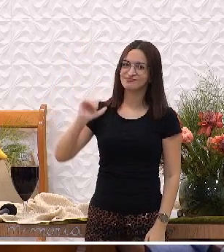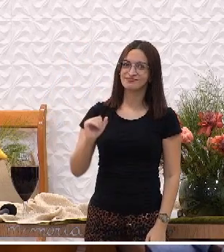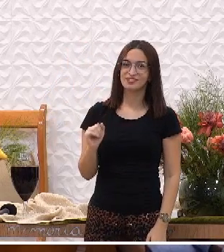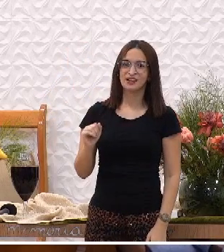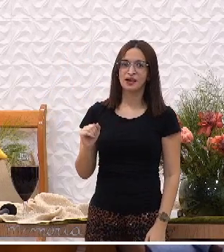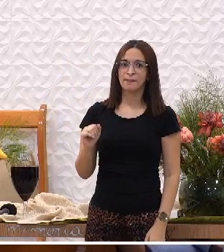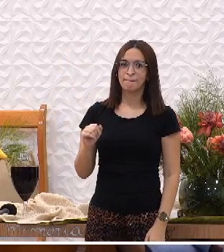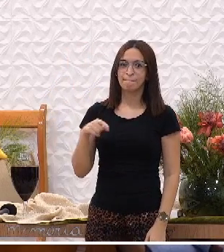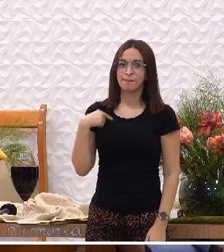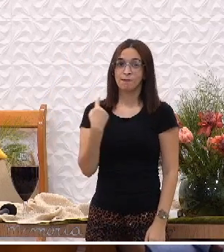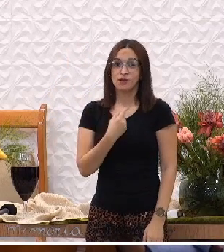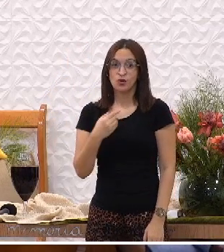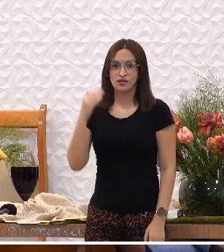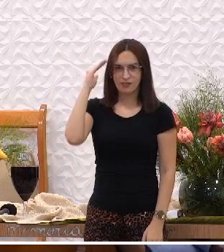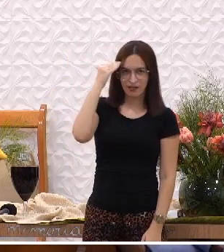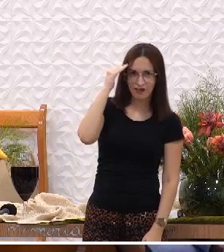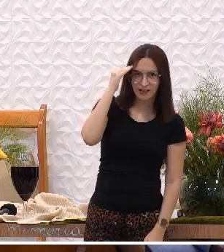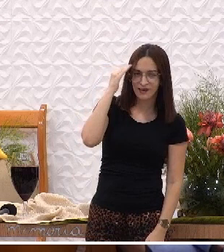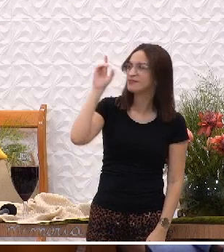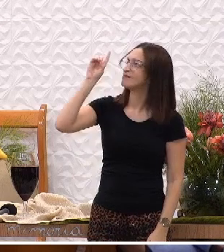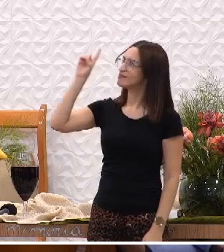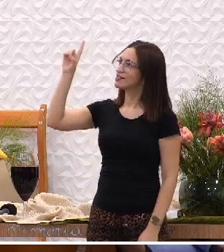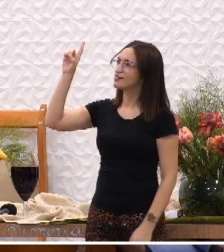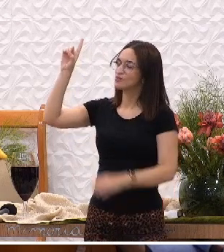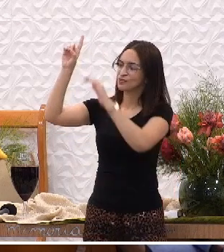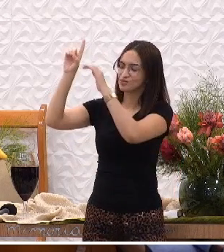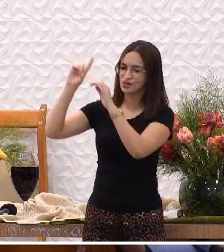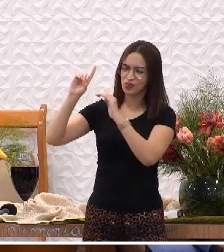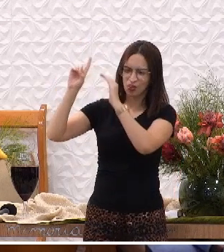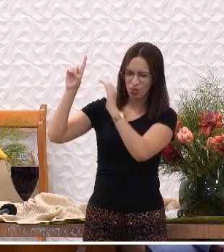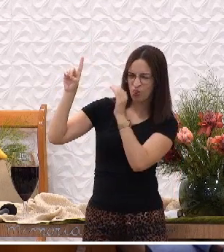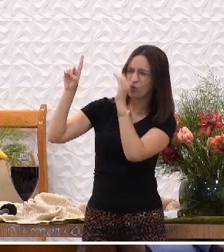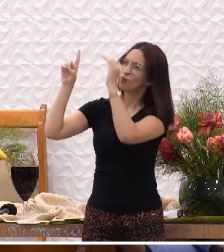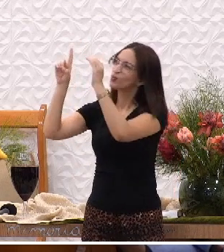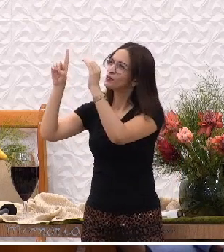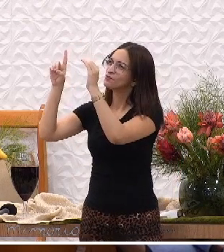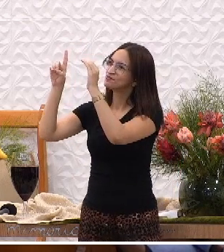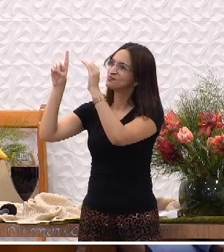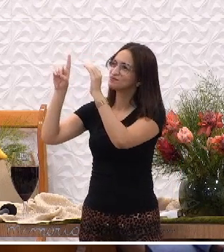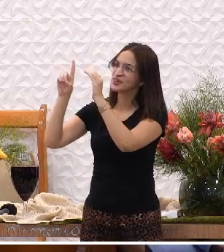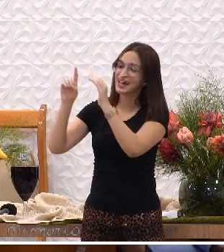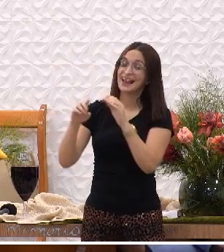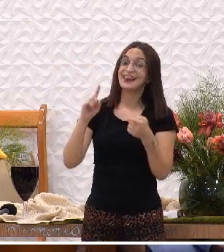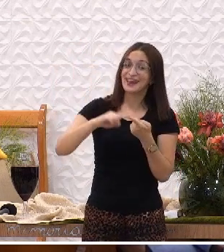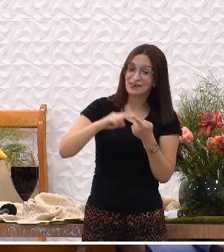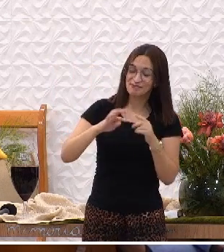isso sobre essa ótica de que Deus é soberano sobre tudo. Sobre tudo e sobre